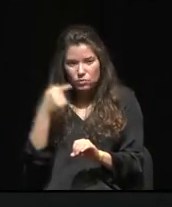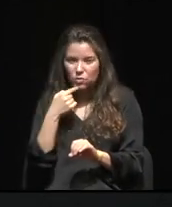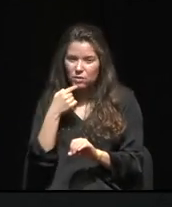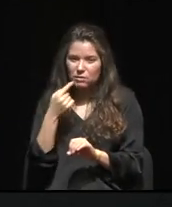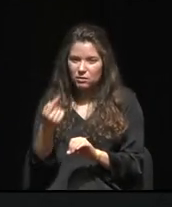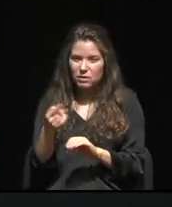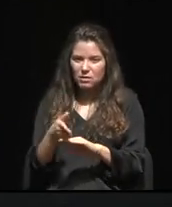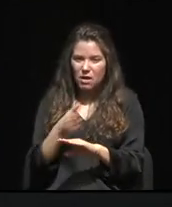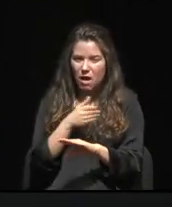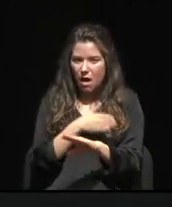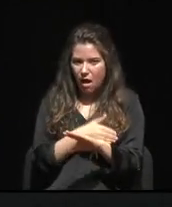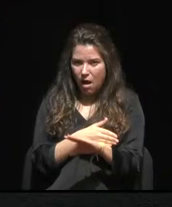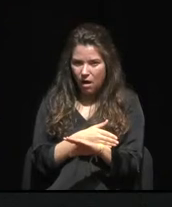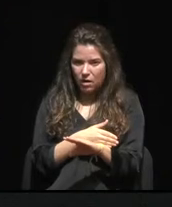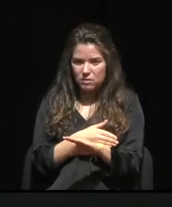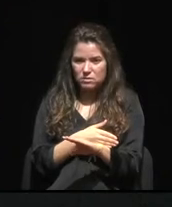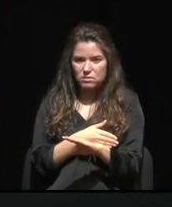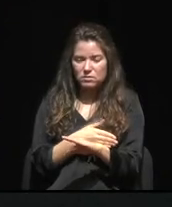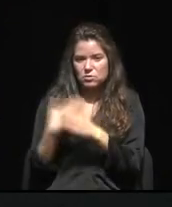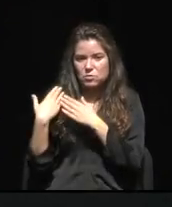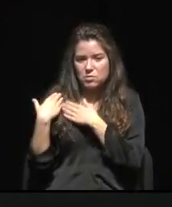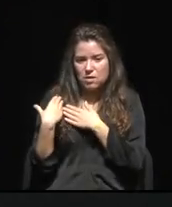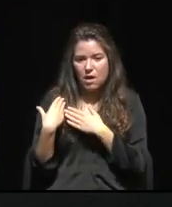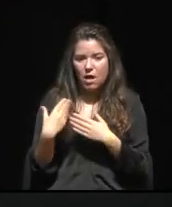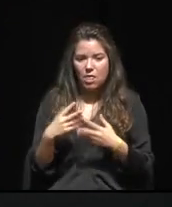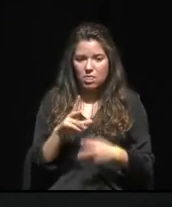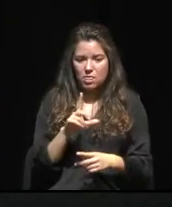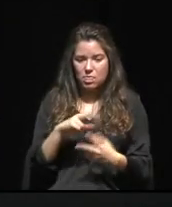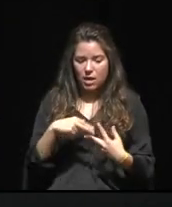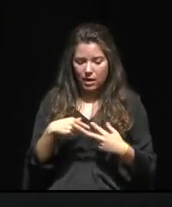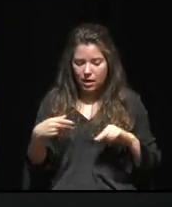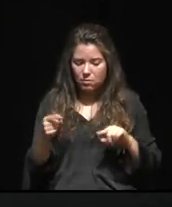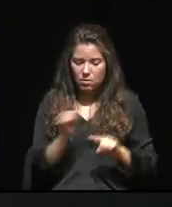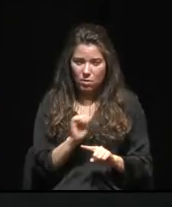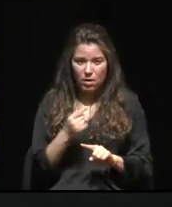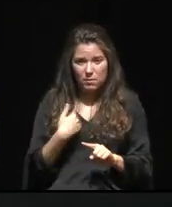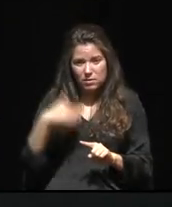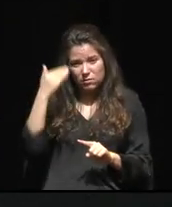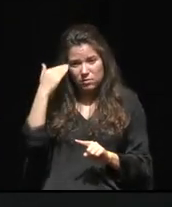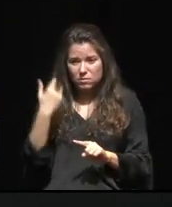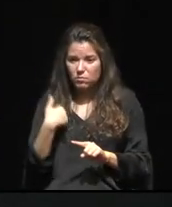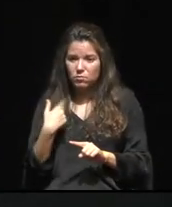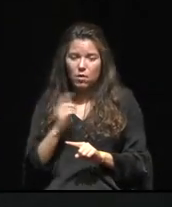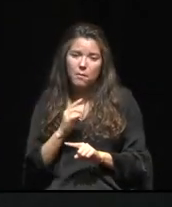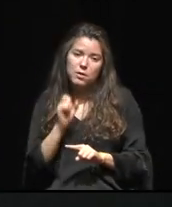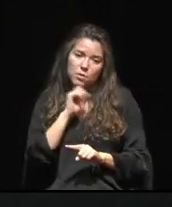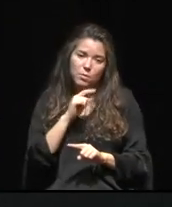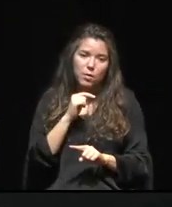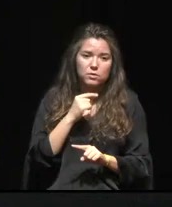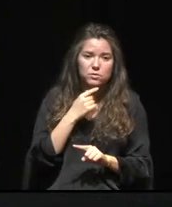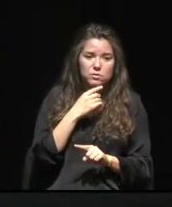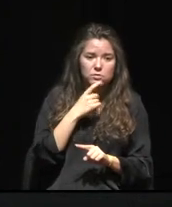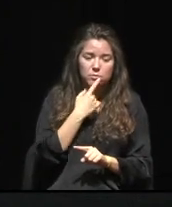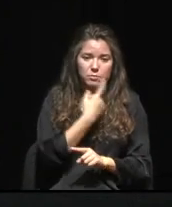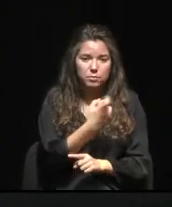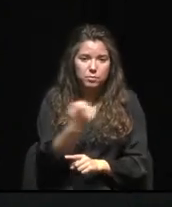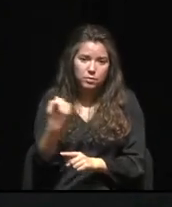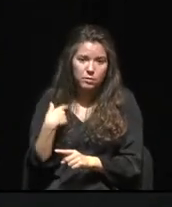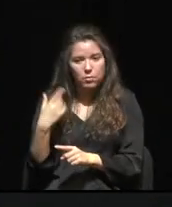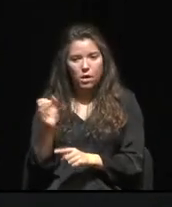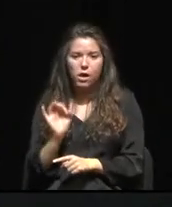referiu não será da câmara mas não tem a certeza não tenho informações sobre isso poderei depois recolher e disponibilizar Muito